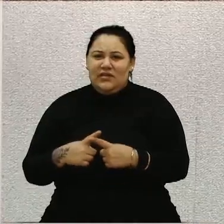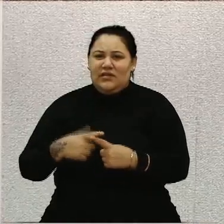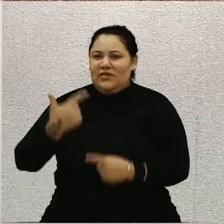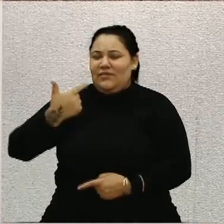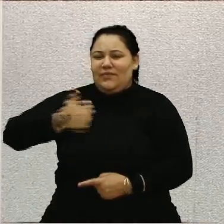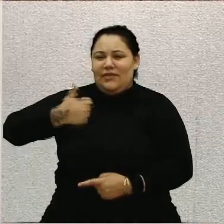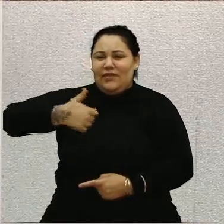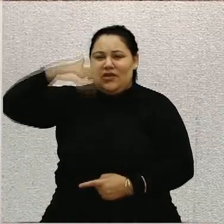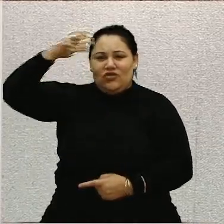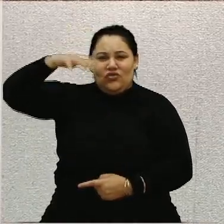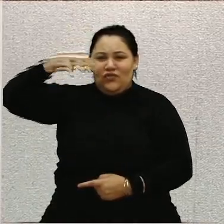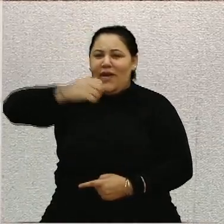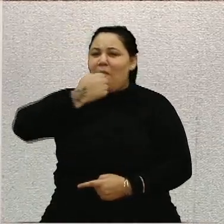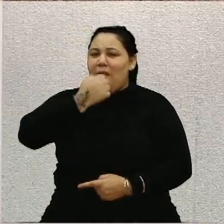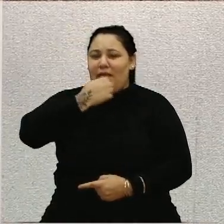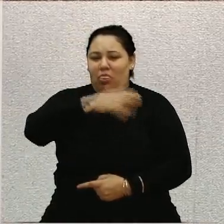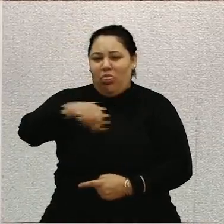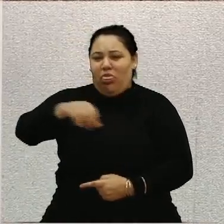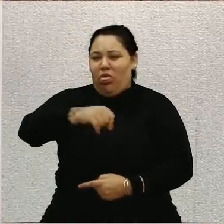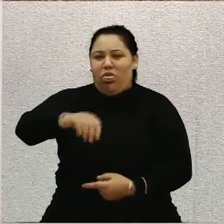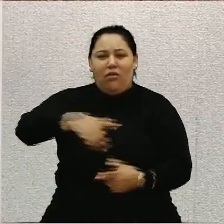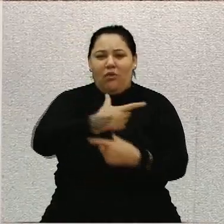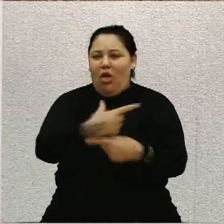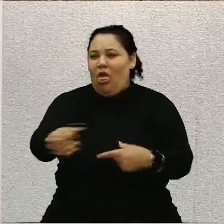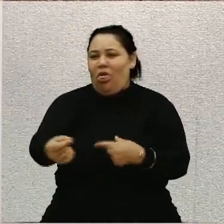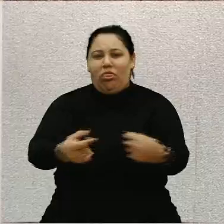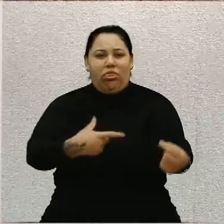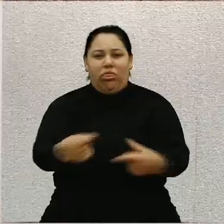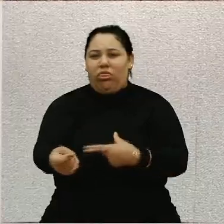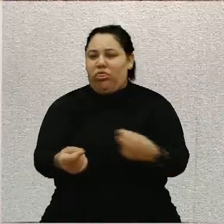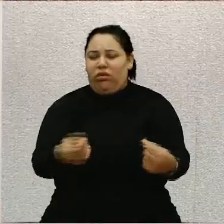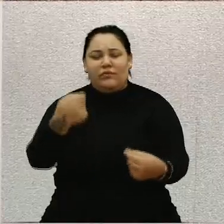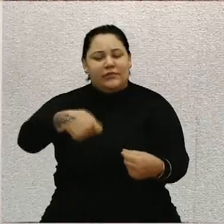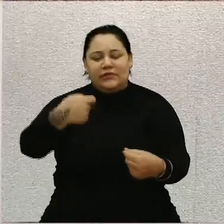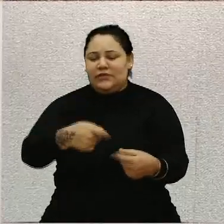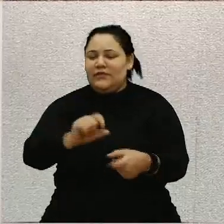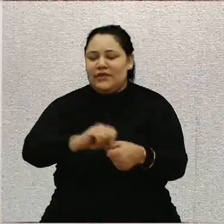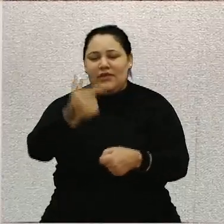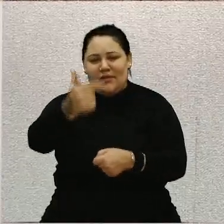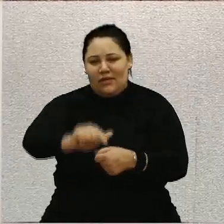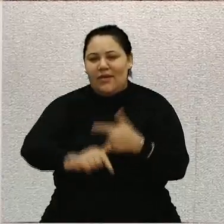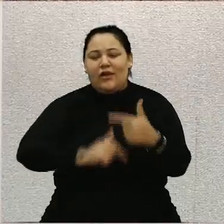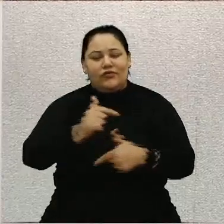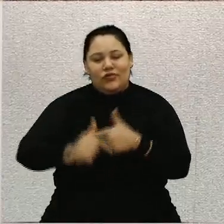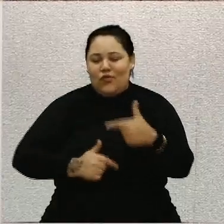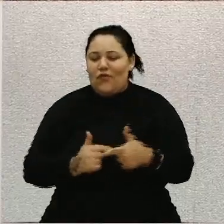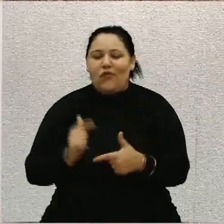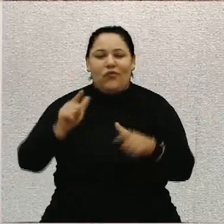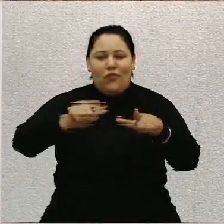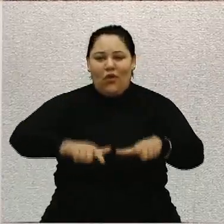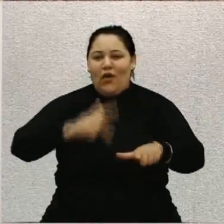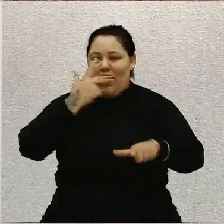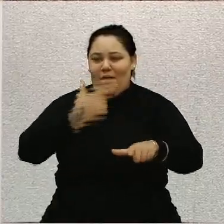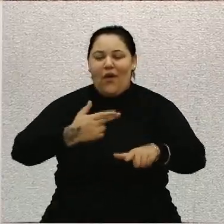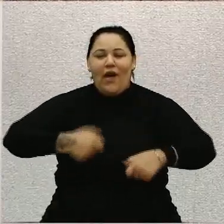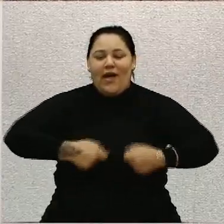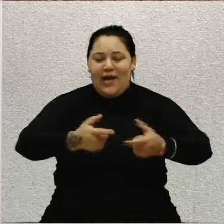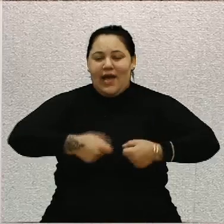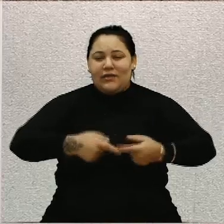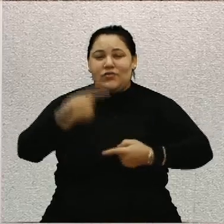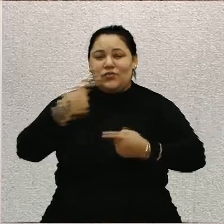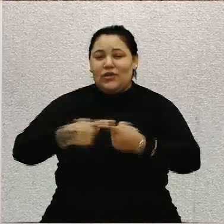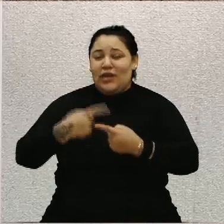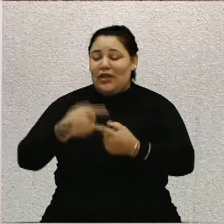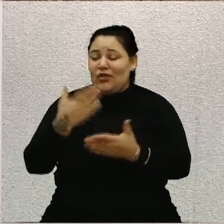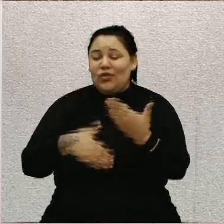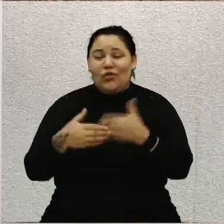aquele cascalho todo que fizeram, vai tudo embora, vamos ter que fazer um retrabalho novamente no mesmo local. Isso aí custa, porque tem que ir uma equipe inteira